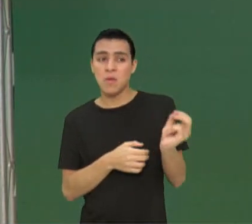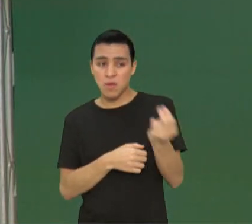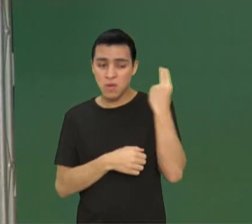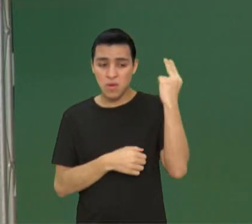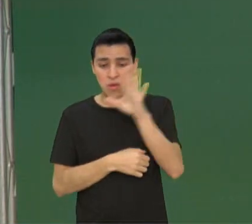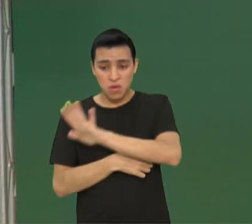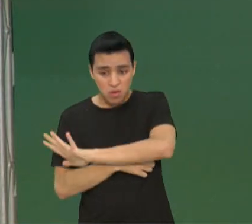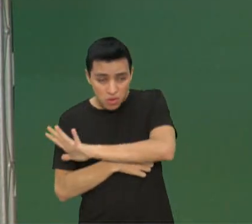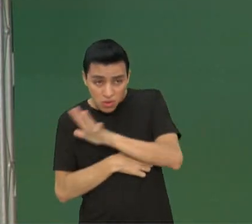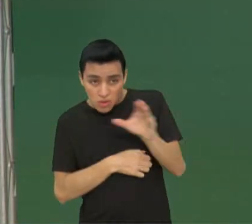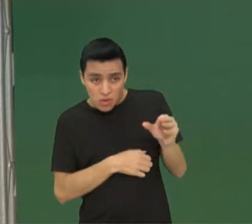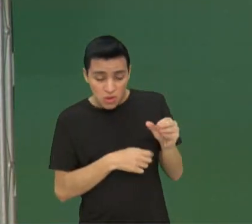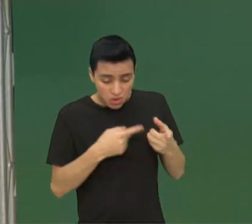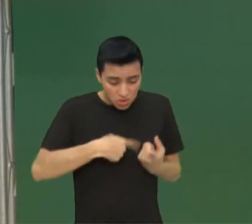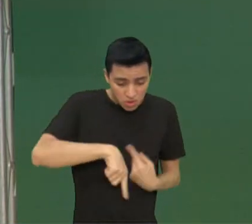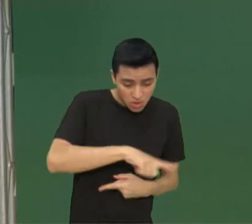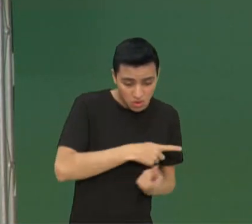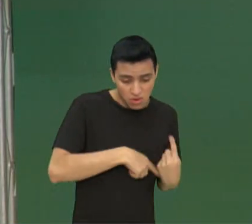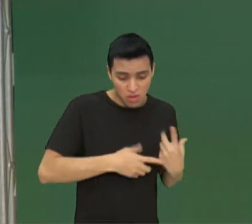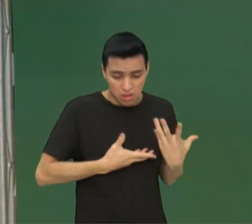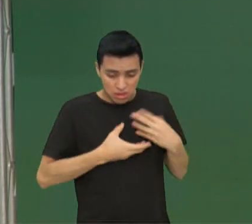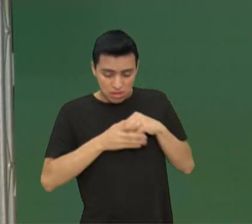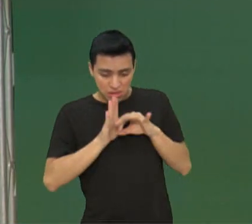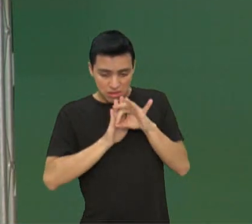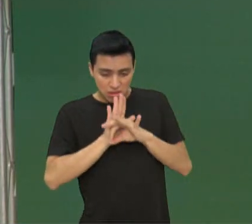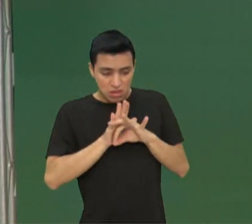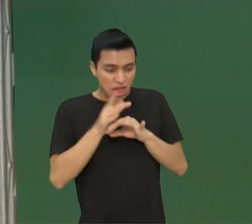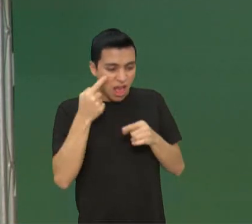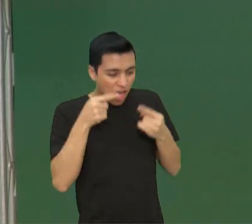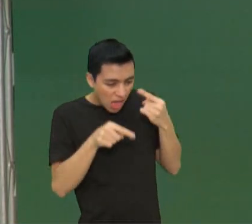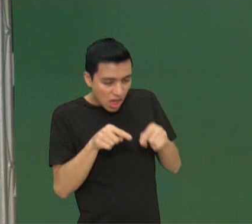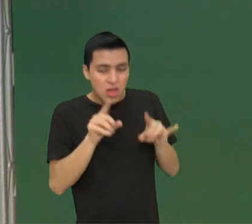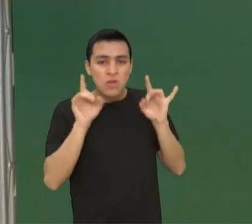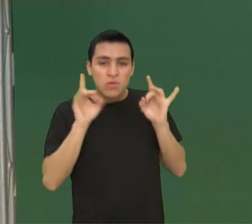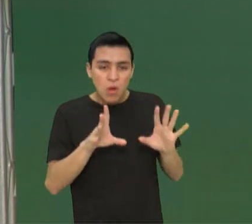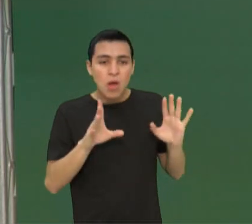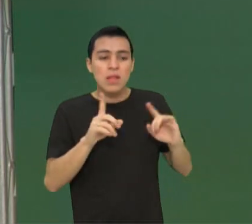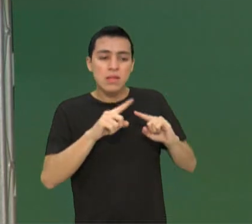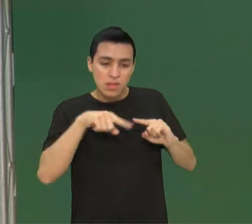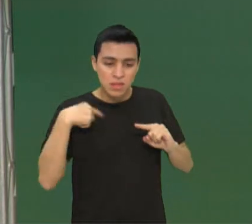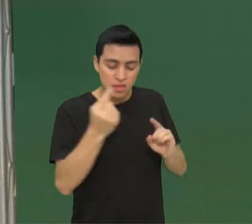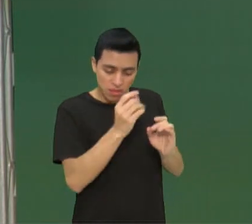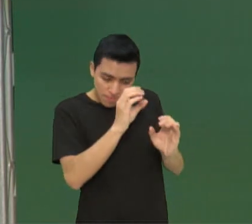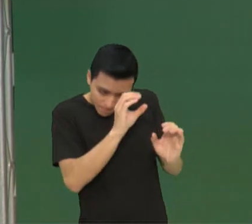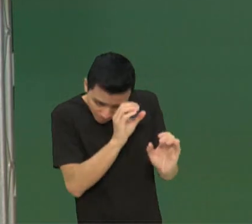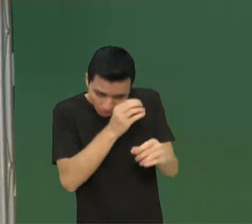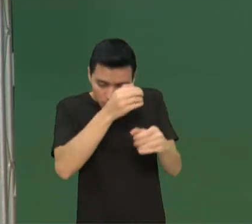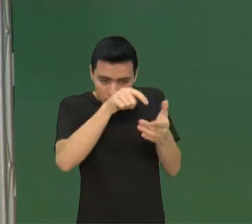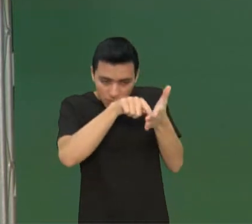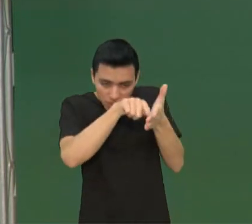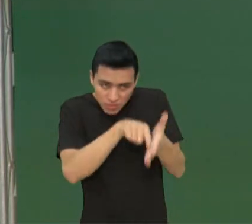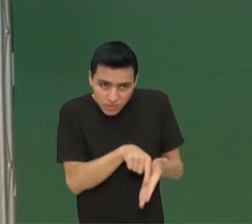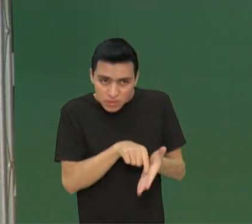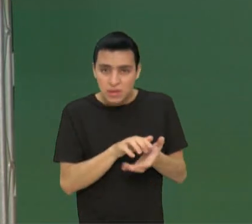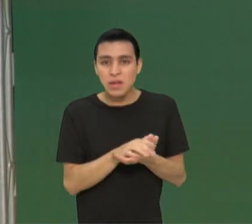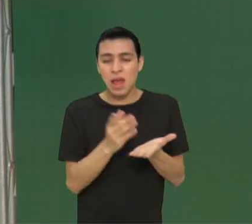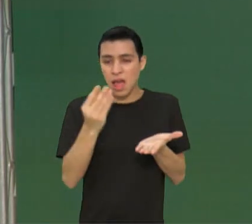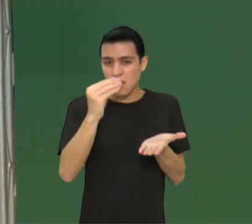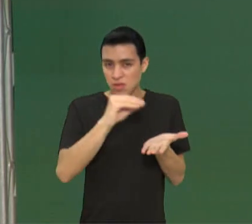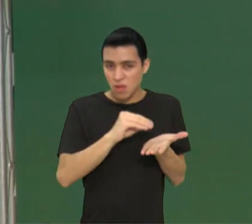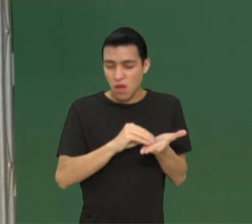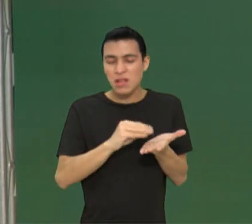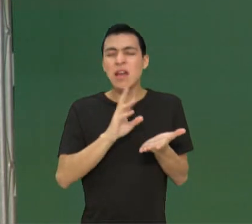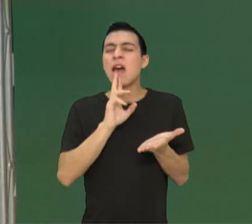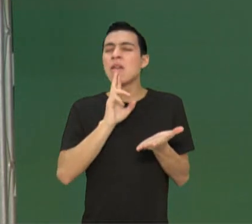os organismos são compostos por células e só foi constatado após o advento da microscopia eletrônica? Anota,